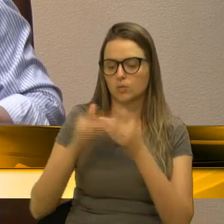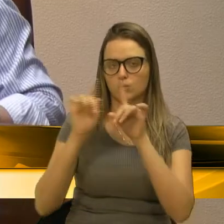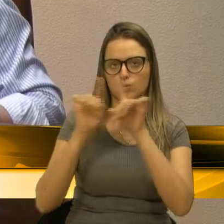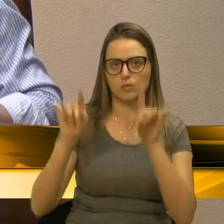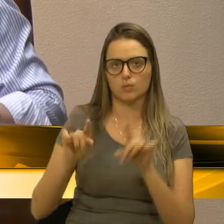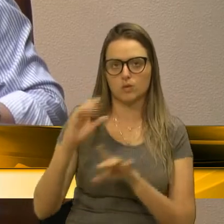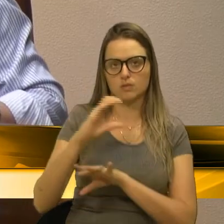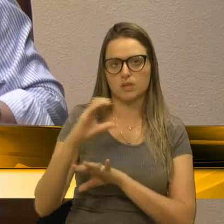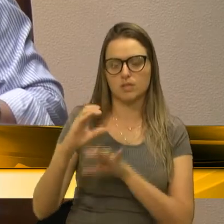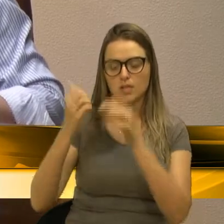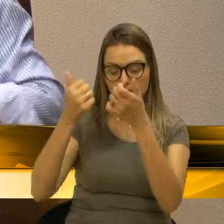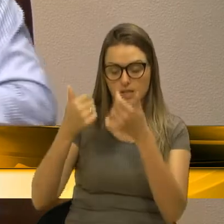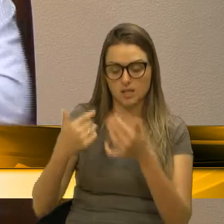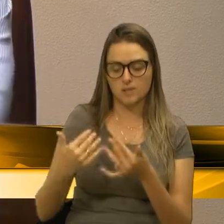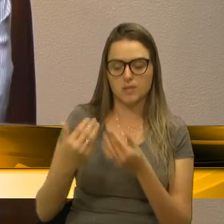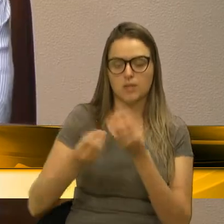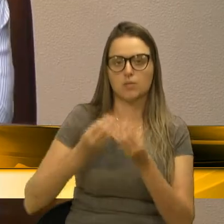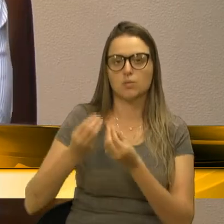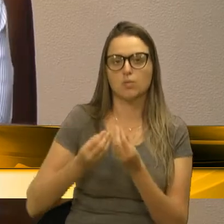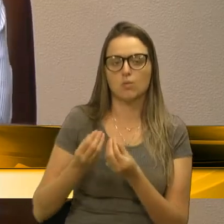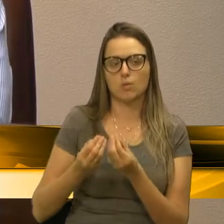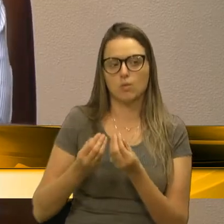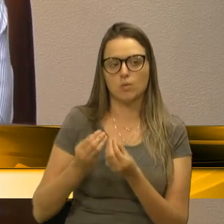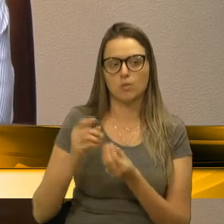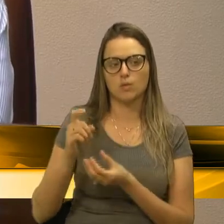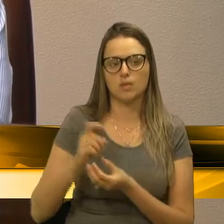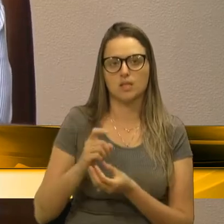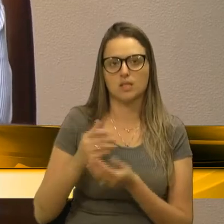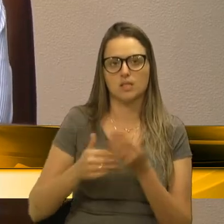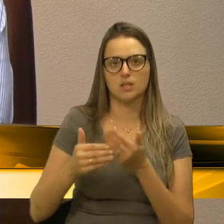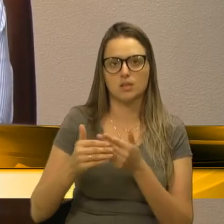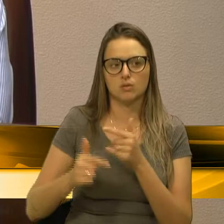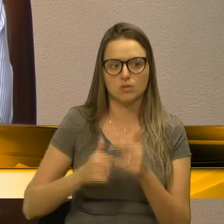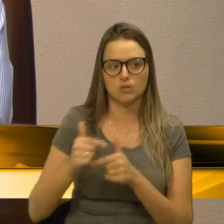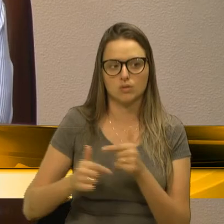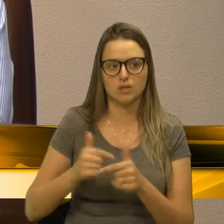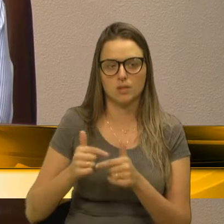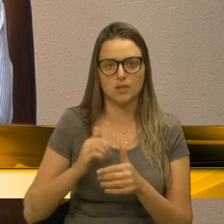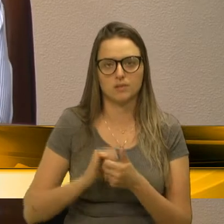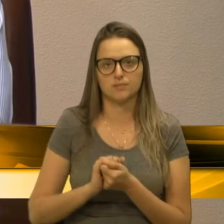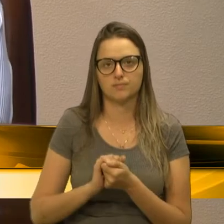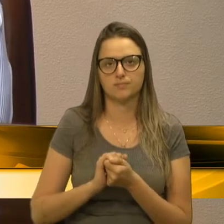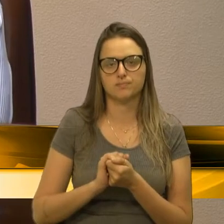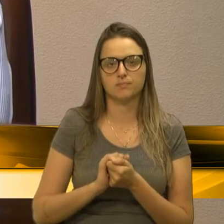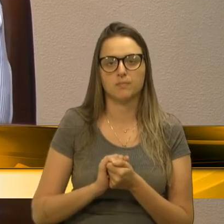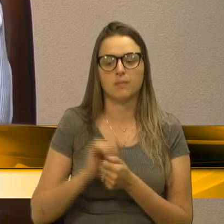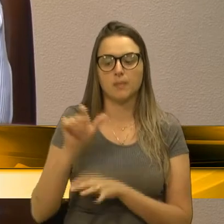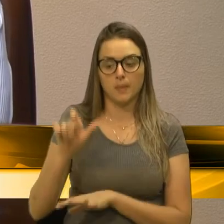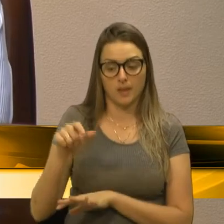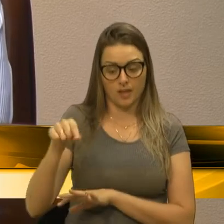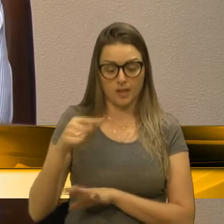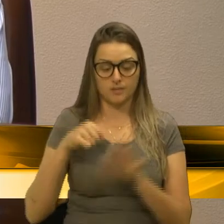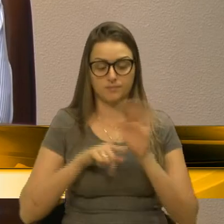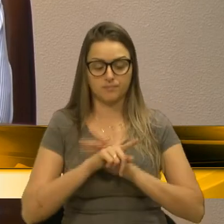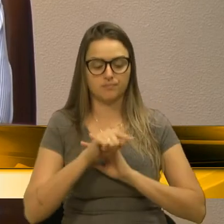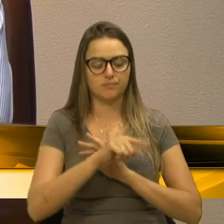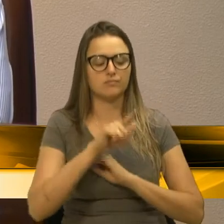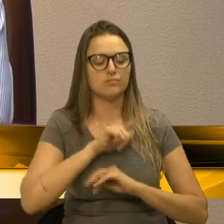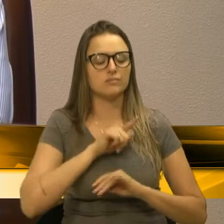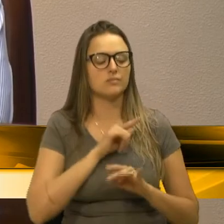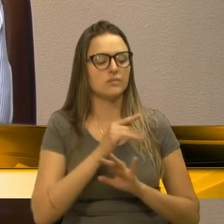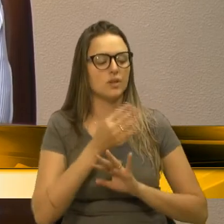CCs explicando como se daria essa transição. Doutora Cássia, tem conhecimento de reunião com